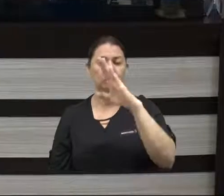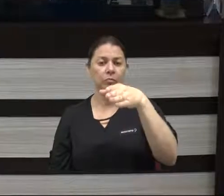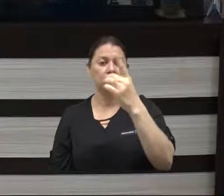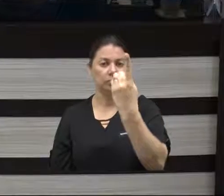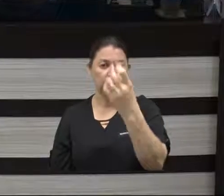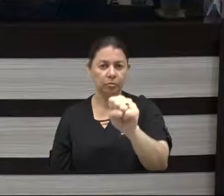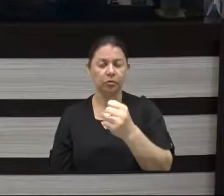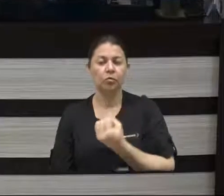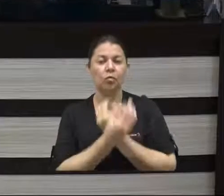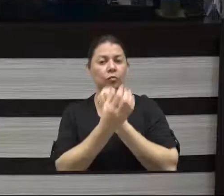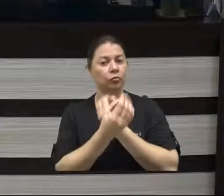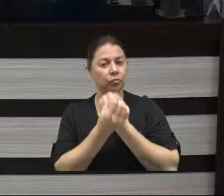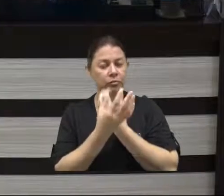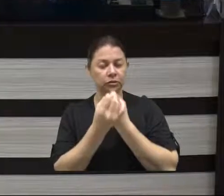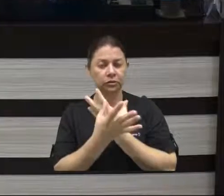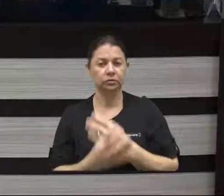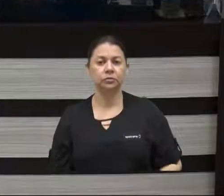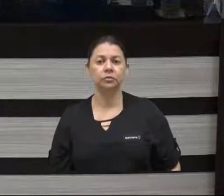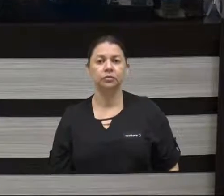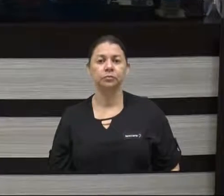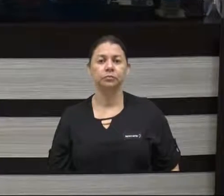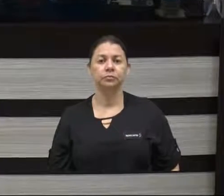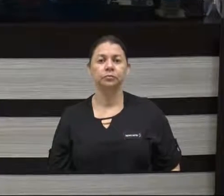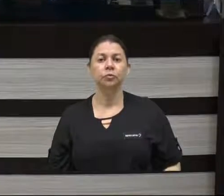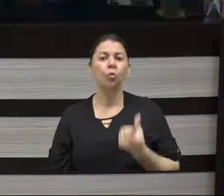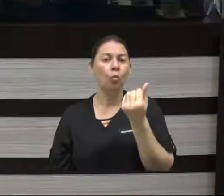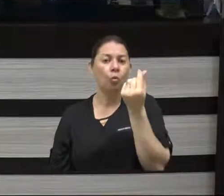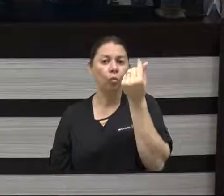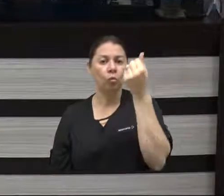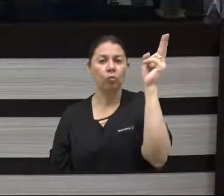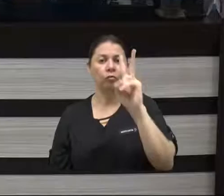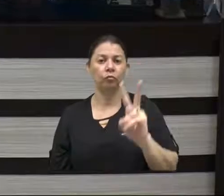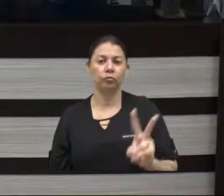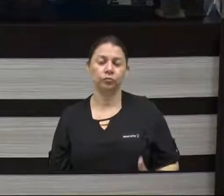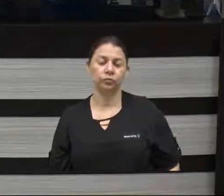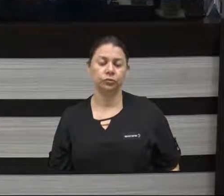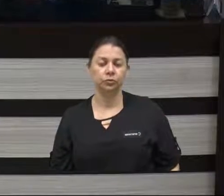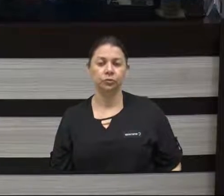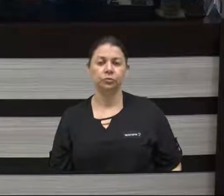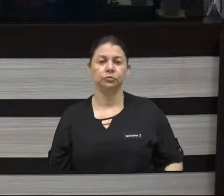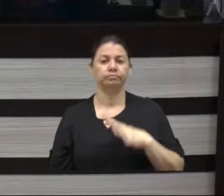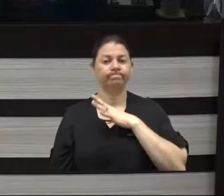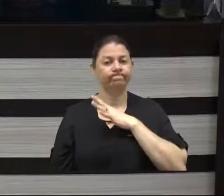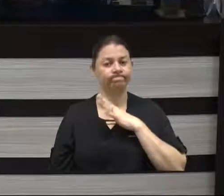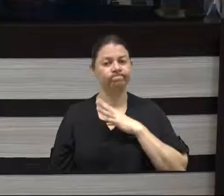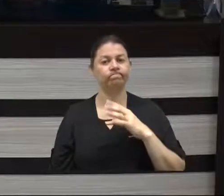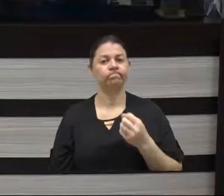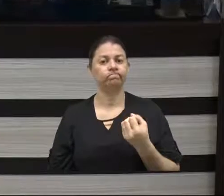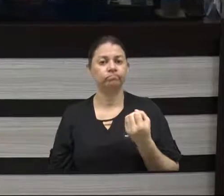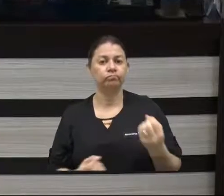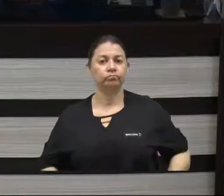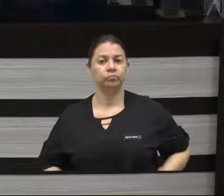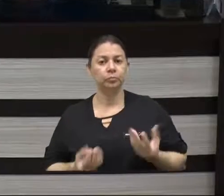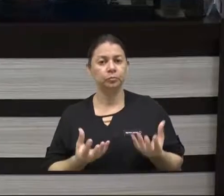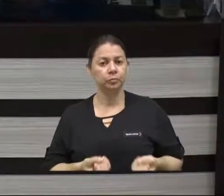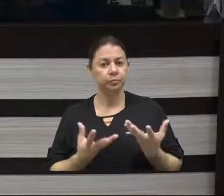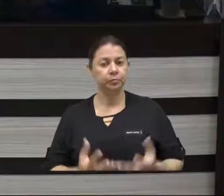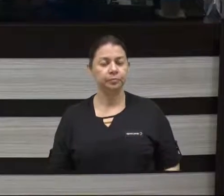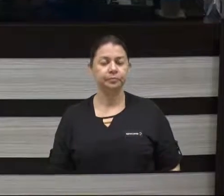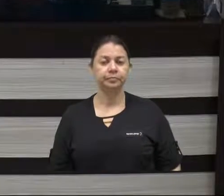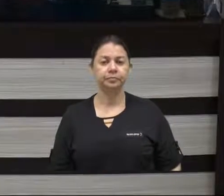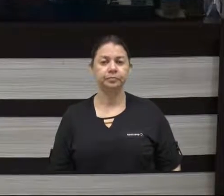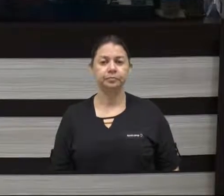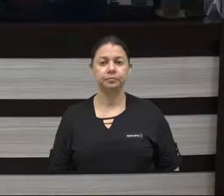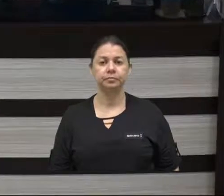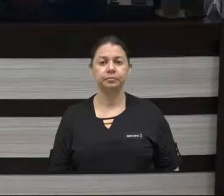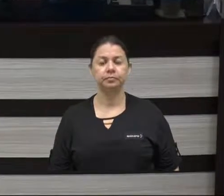requer informações ao Poder Executivo sobre os valores gastos com publicidade. Vereador Newton César dos Santos. Em discussão. Não havendo